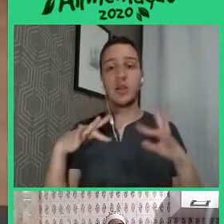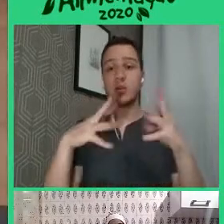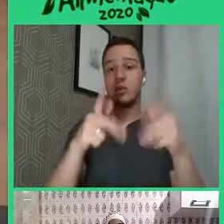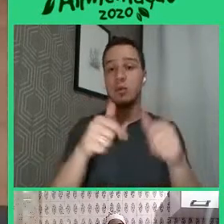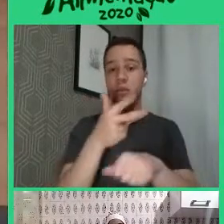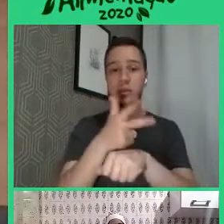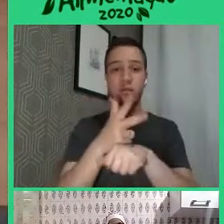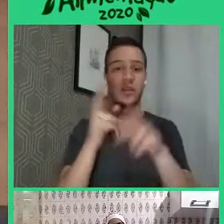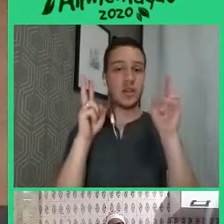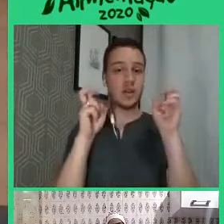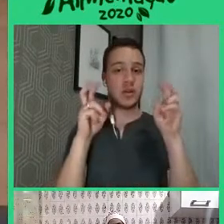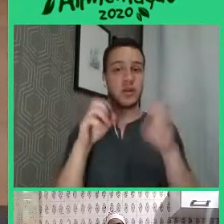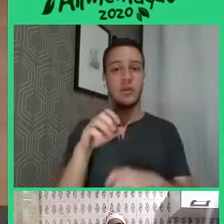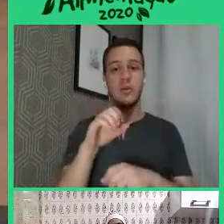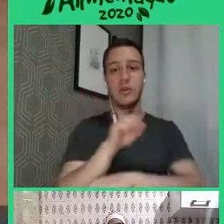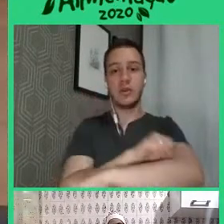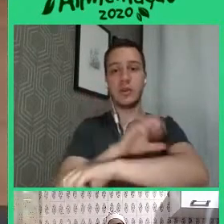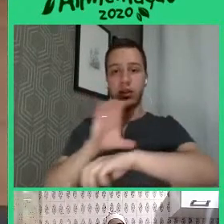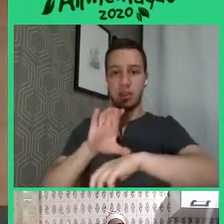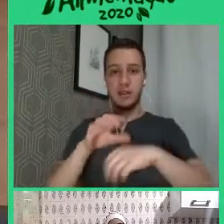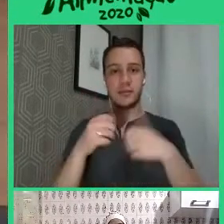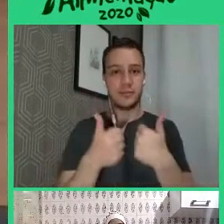faz.